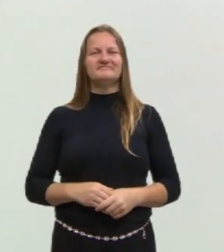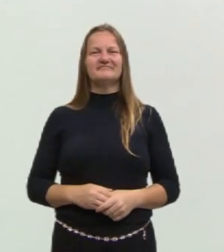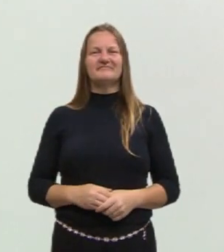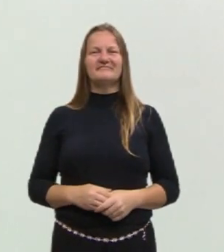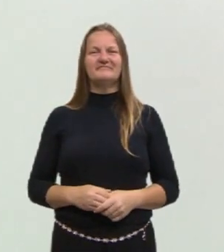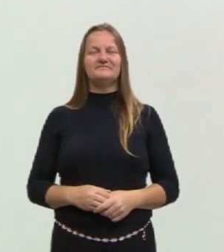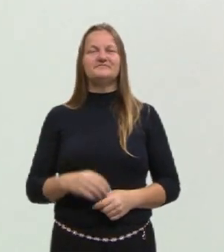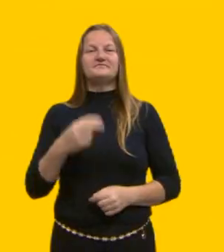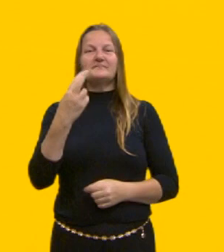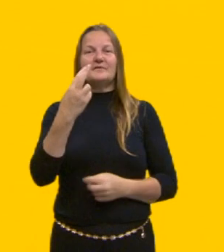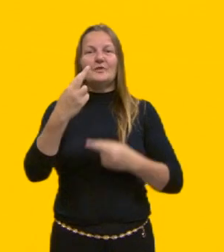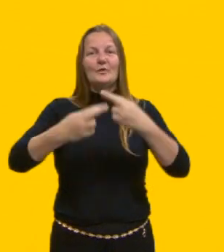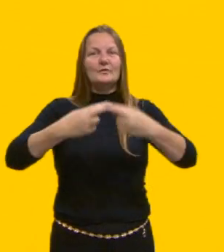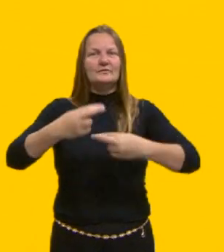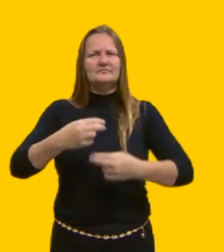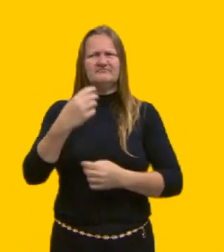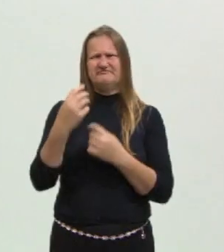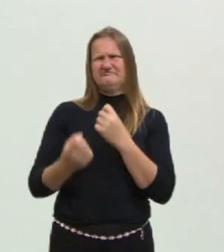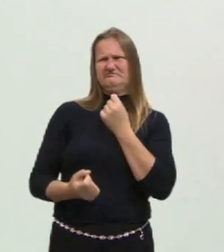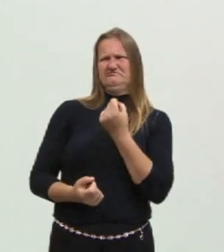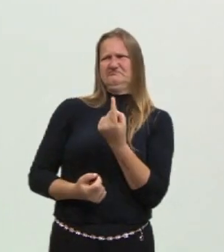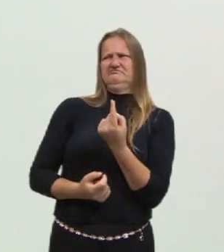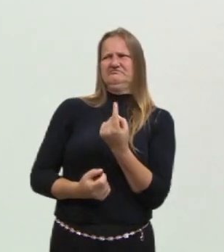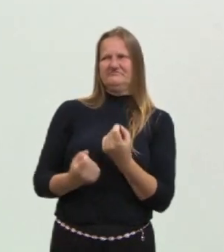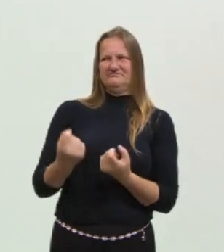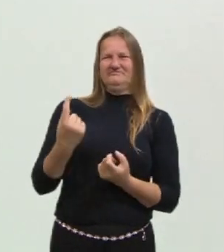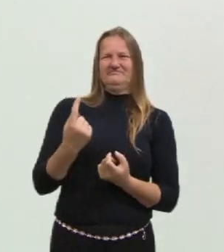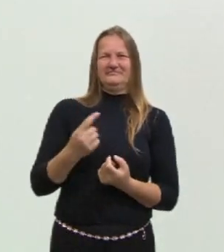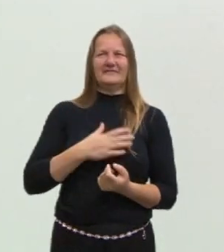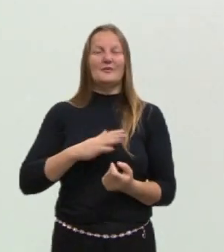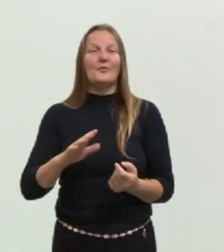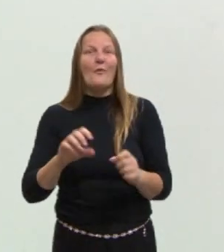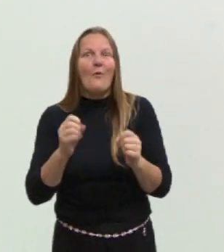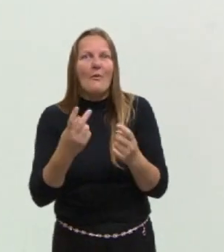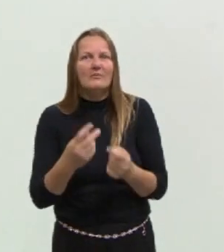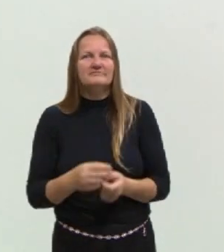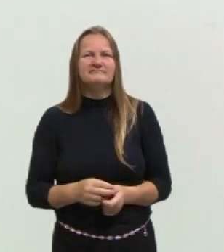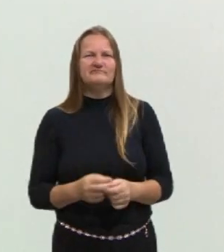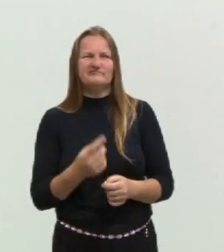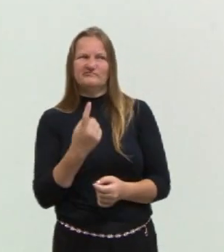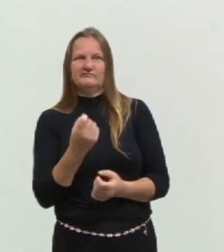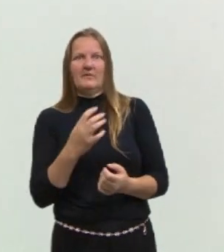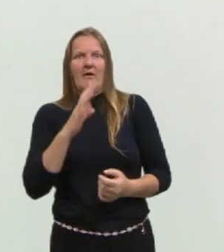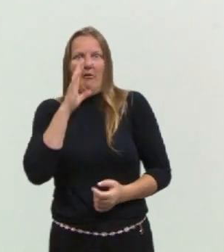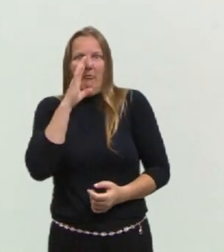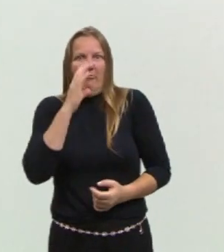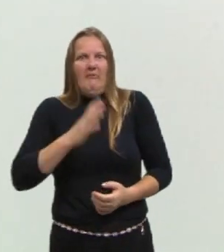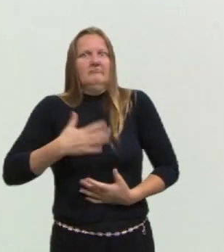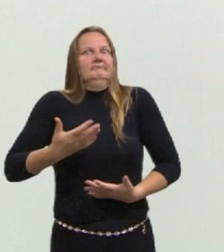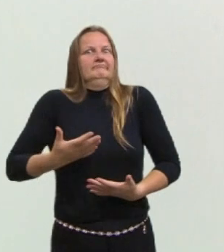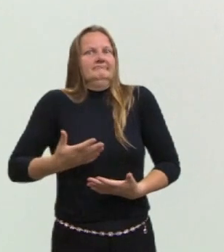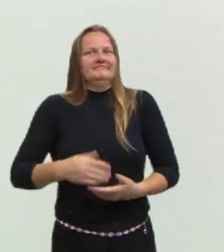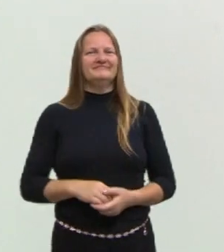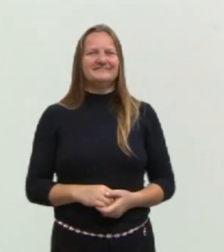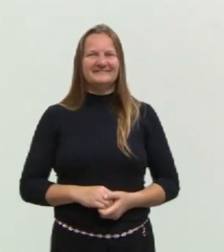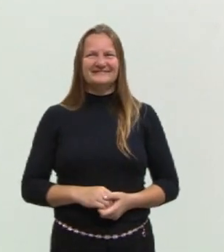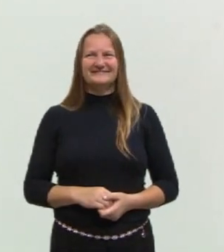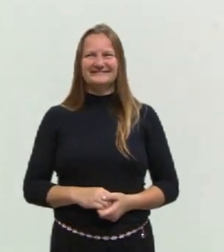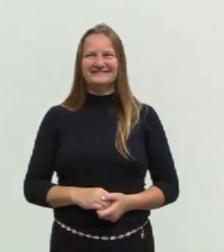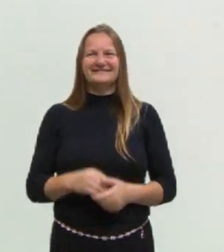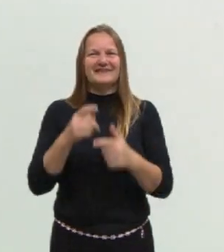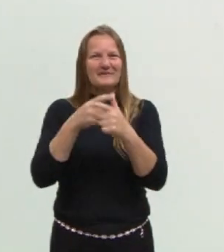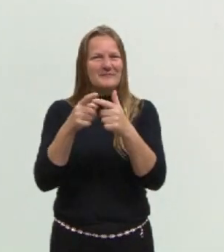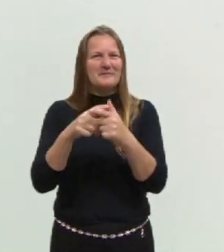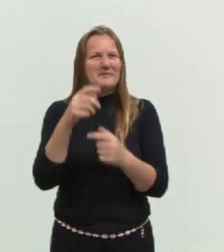que tem duas reações. Ou faz cara de nojo, ou não gosta, ou faz cara de apavorado. Porque sim. Tem algum problema